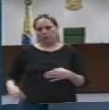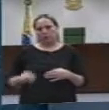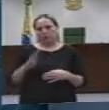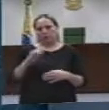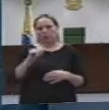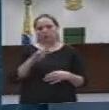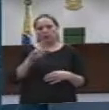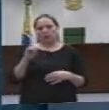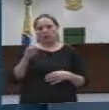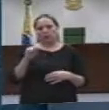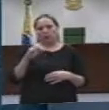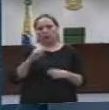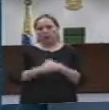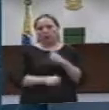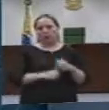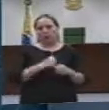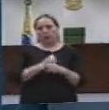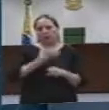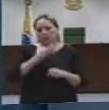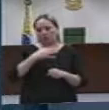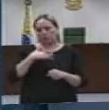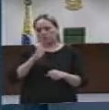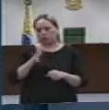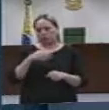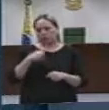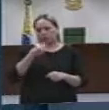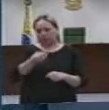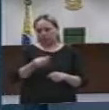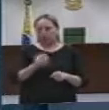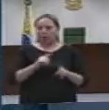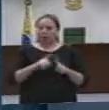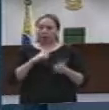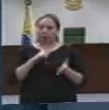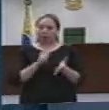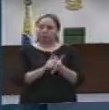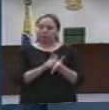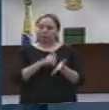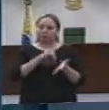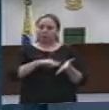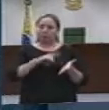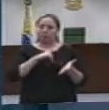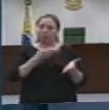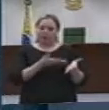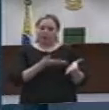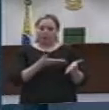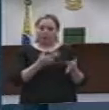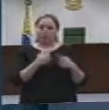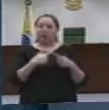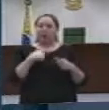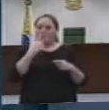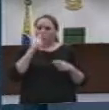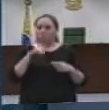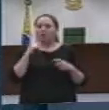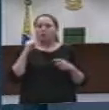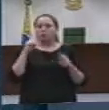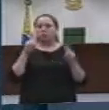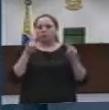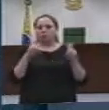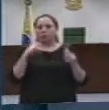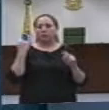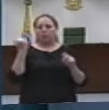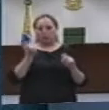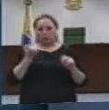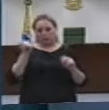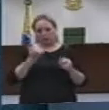final do ano passado em dezembro mas eu trago aqui porque eu acho que você é um tema importante o